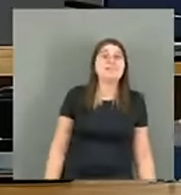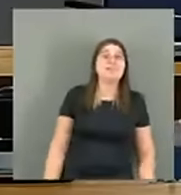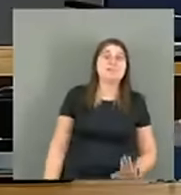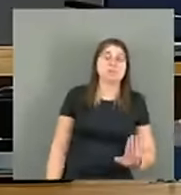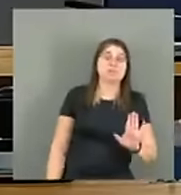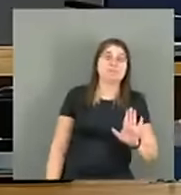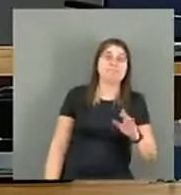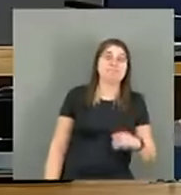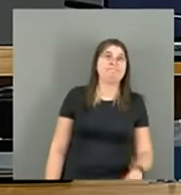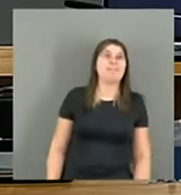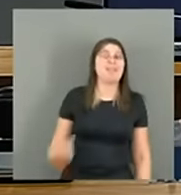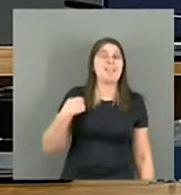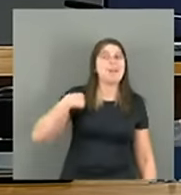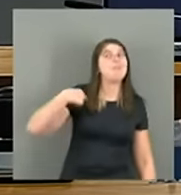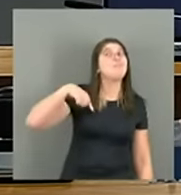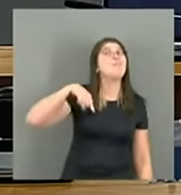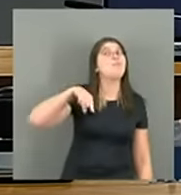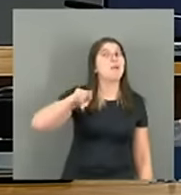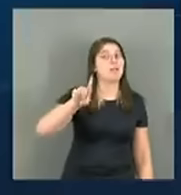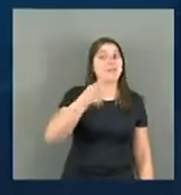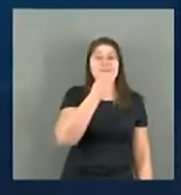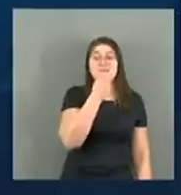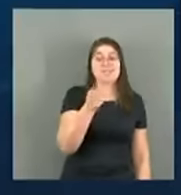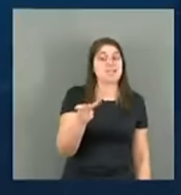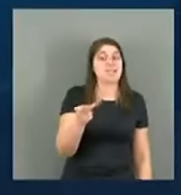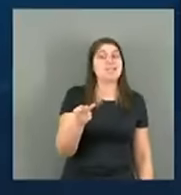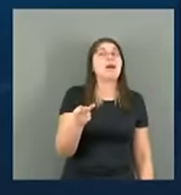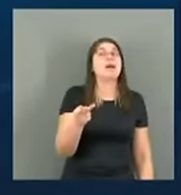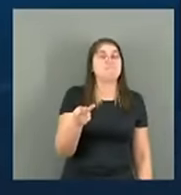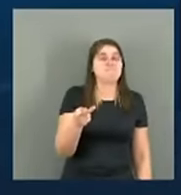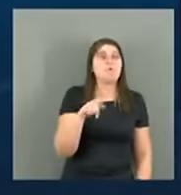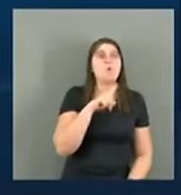a minha ida aí para te fazer essa visita não será em vão, né?